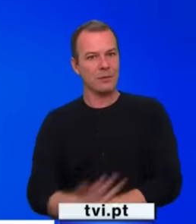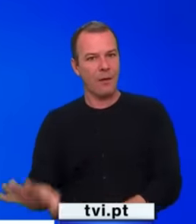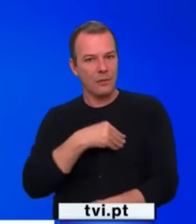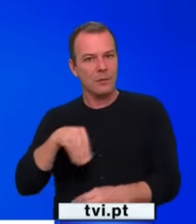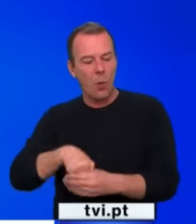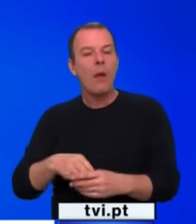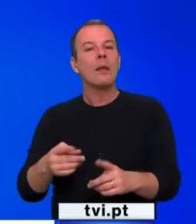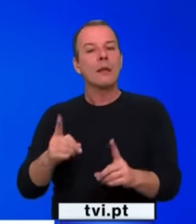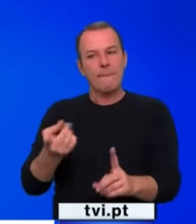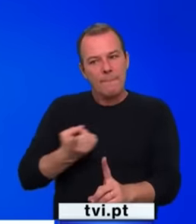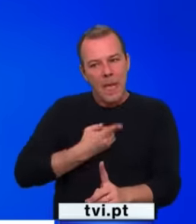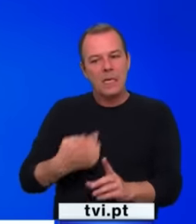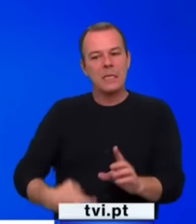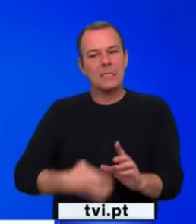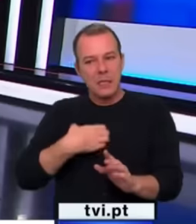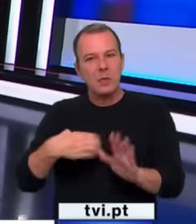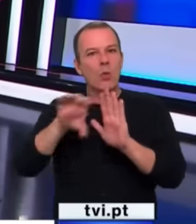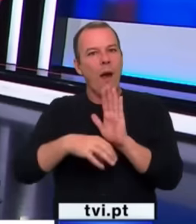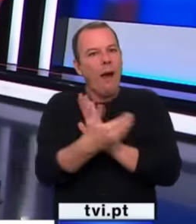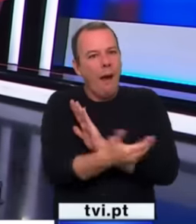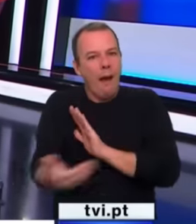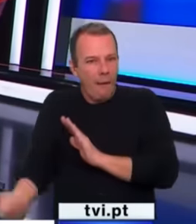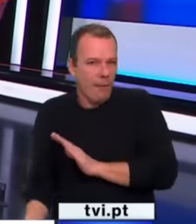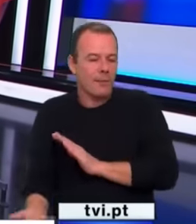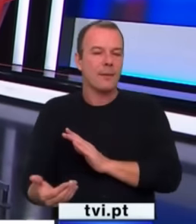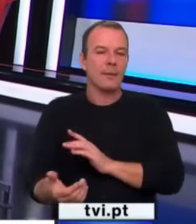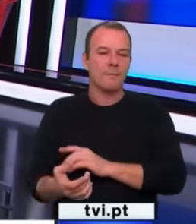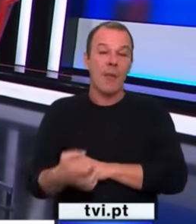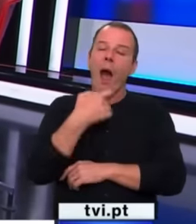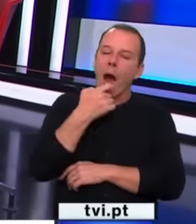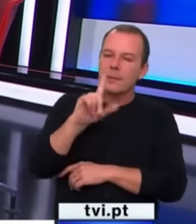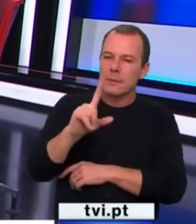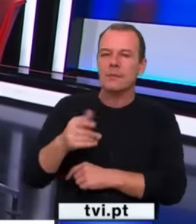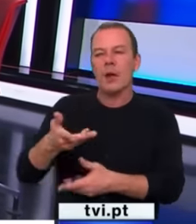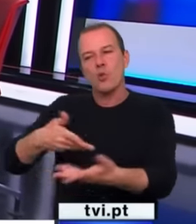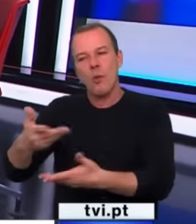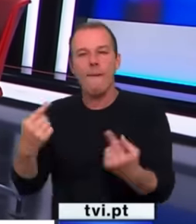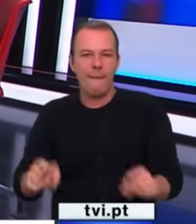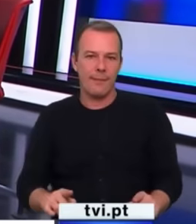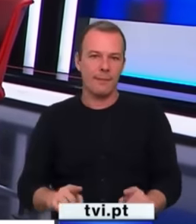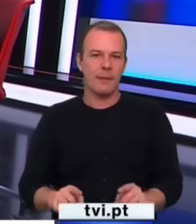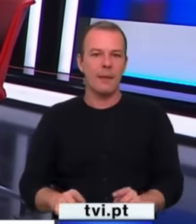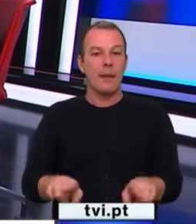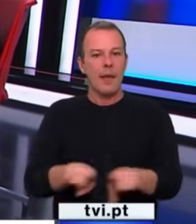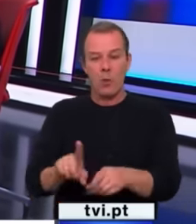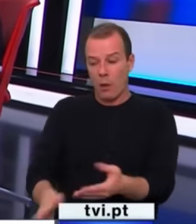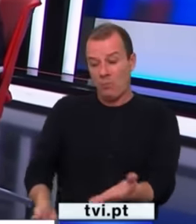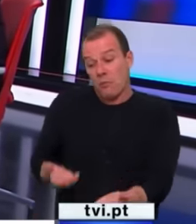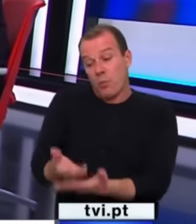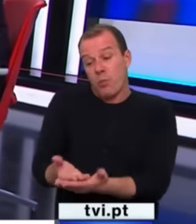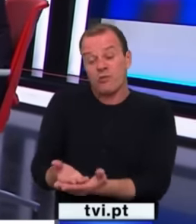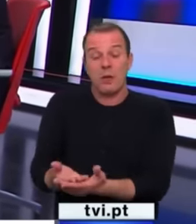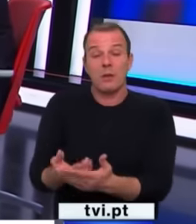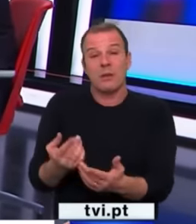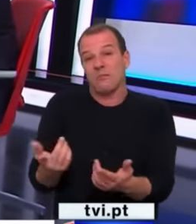têm condições para ficar no SNS. Mas a medida só avançará com o acordo dos médicos. Negociação e com, como é óbvio. Portanto, pode ser uma proposta inútil para resolver